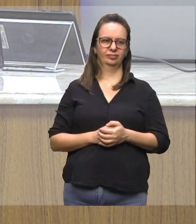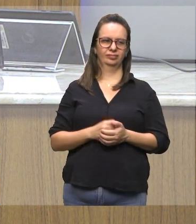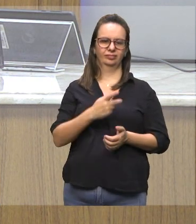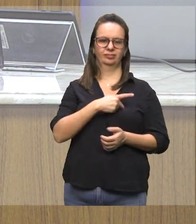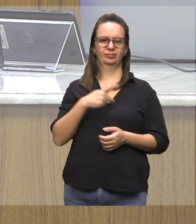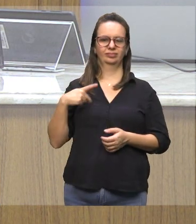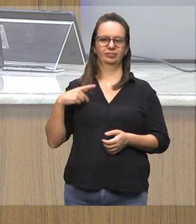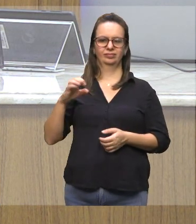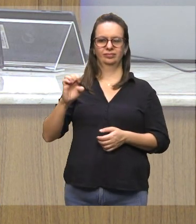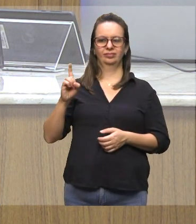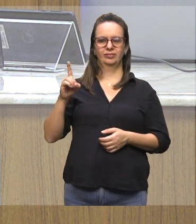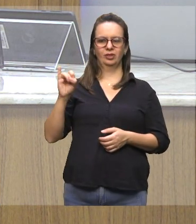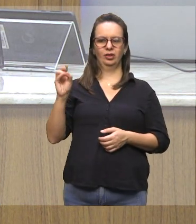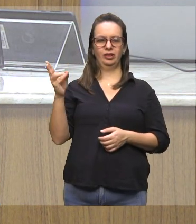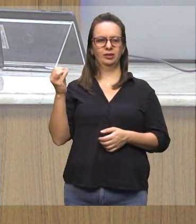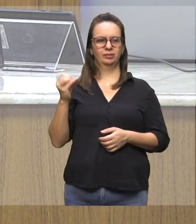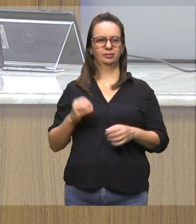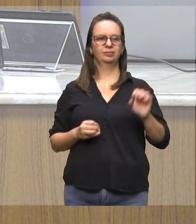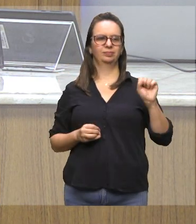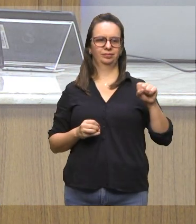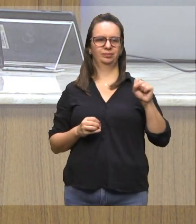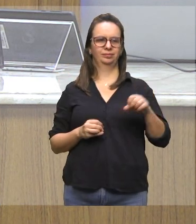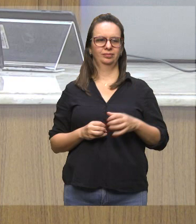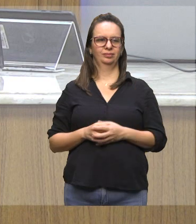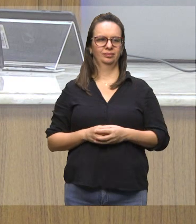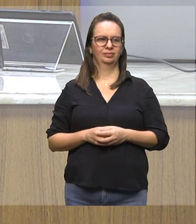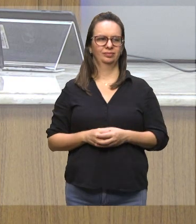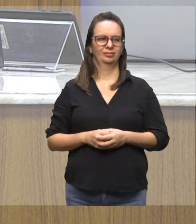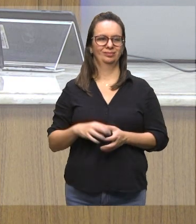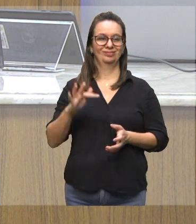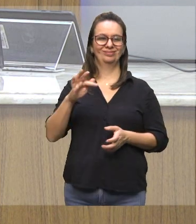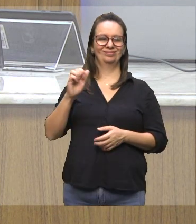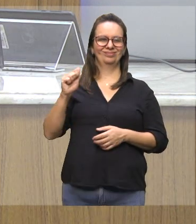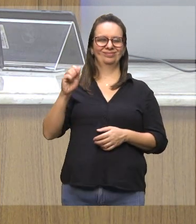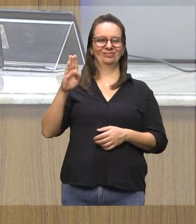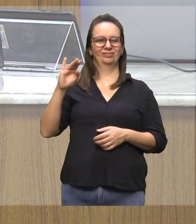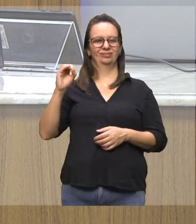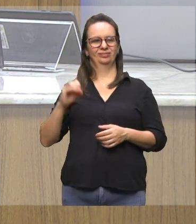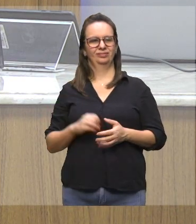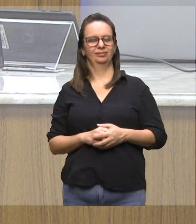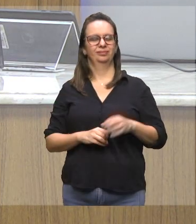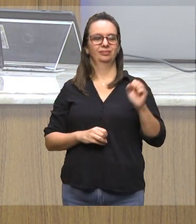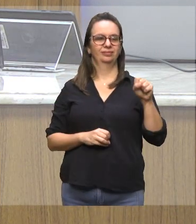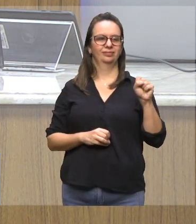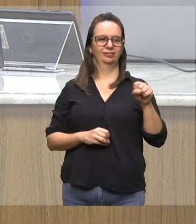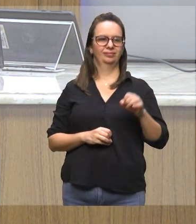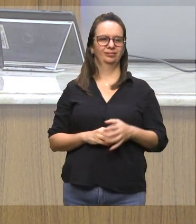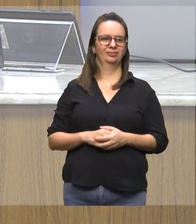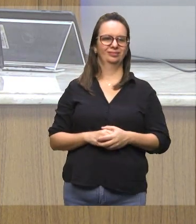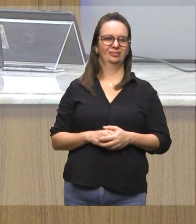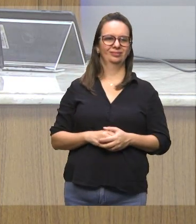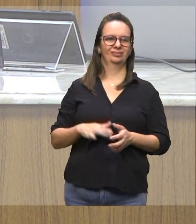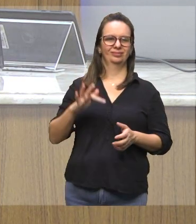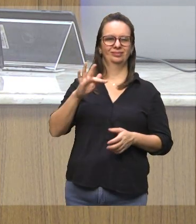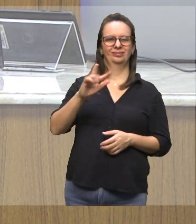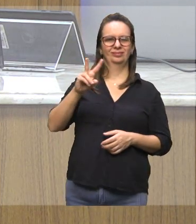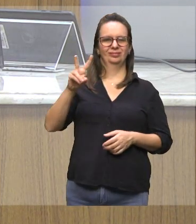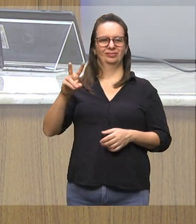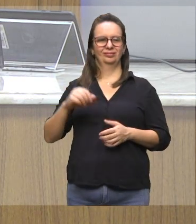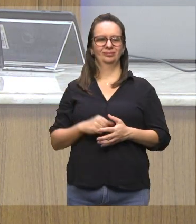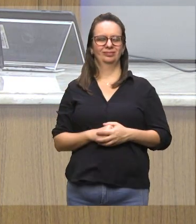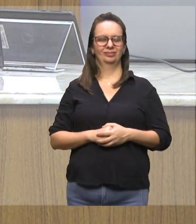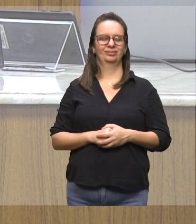Souza. Pastor Eni vota sim com declaração. Fábio Alex Nunes. Fábio em alerta verbal vota sim. Fernando Augusto Vieira de